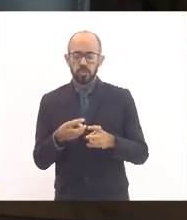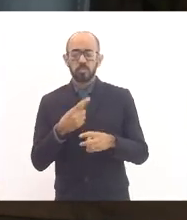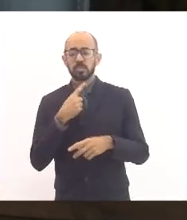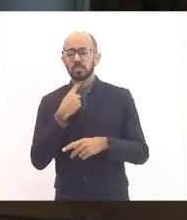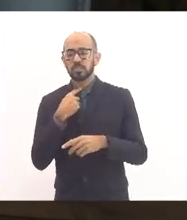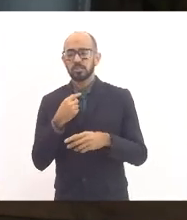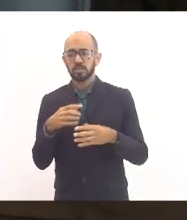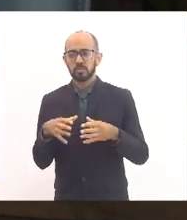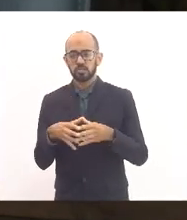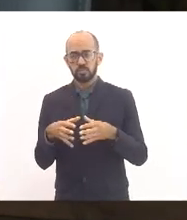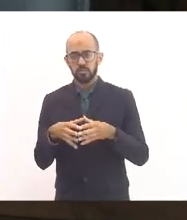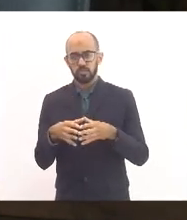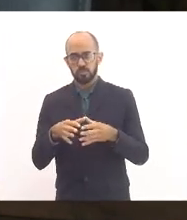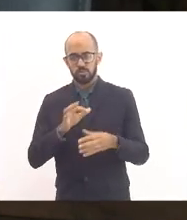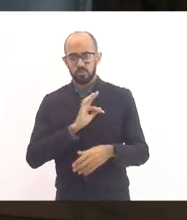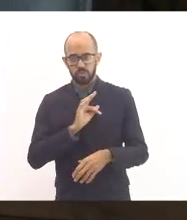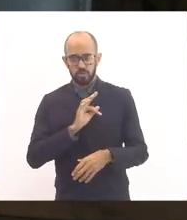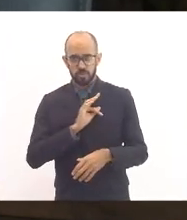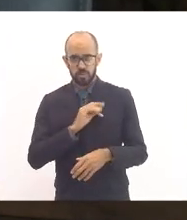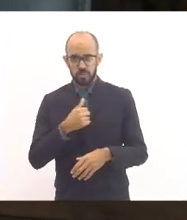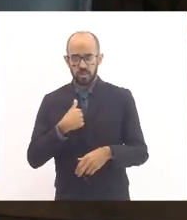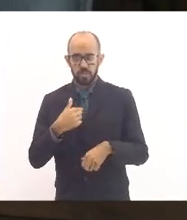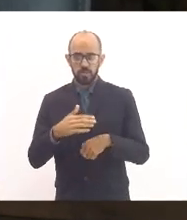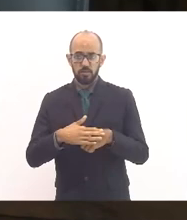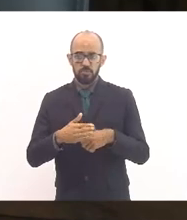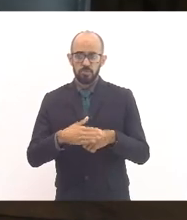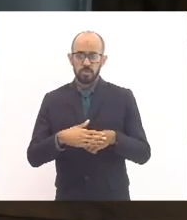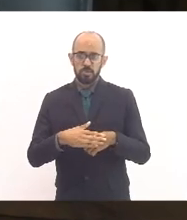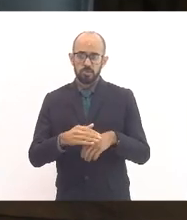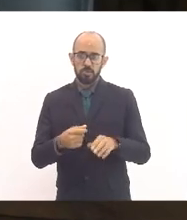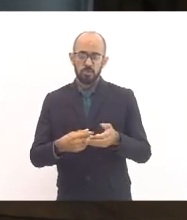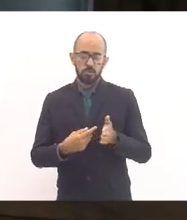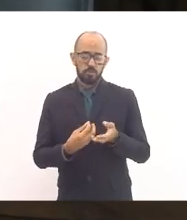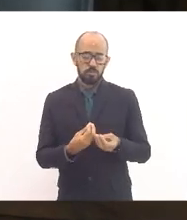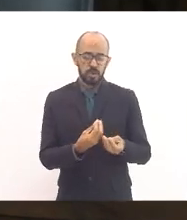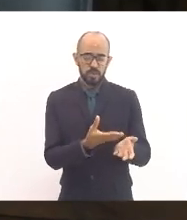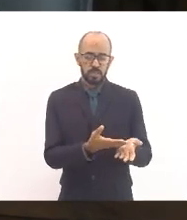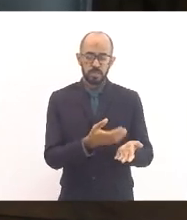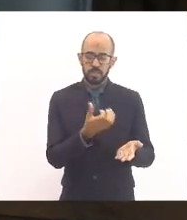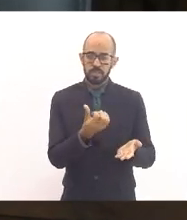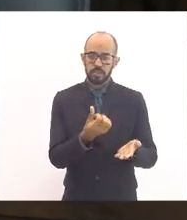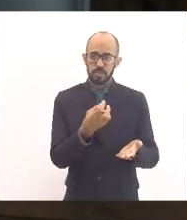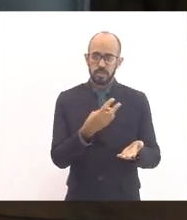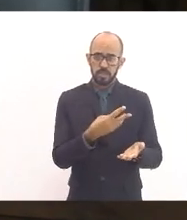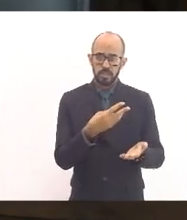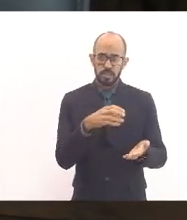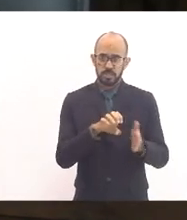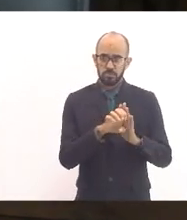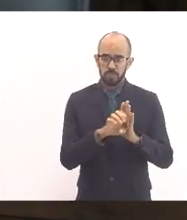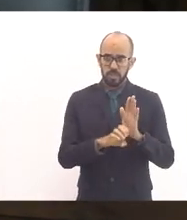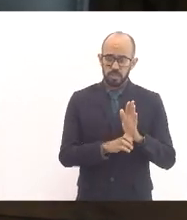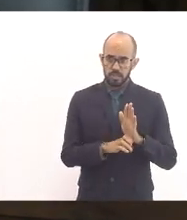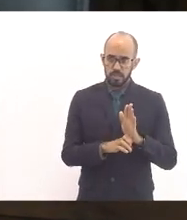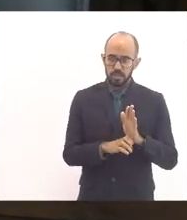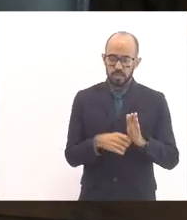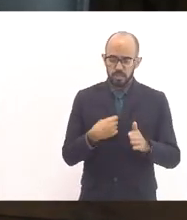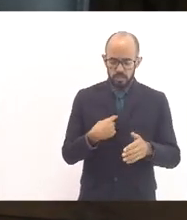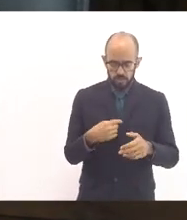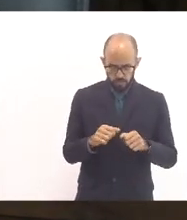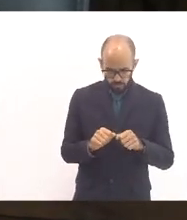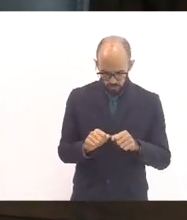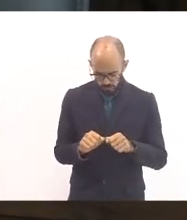desejava a classe policial eu mesmo apresentei 66 emendas né eu fiz assim essa